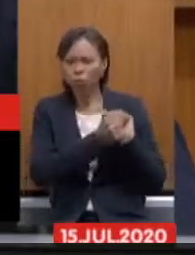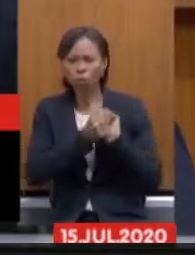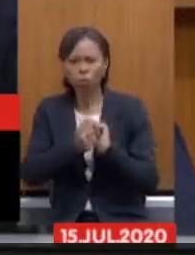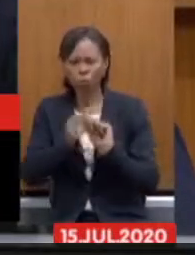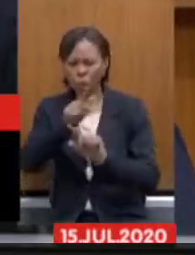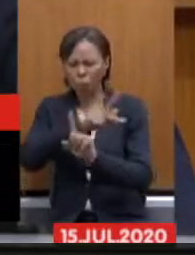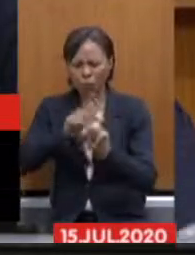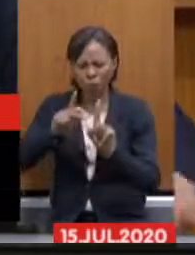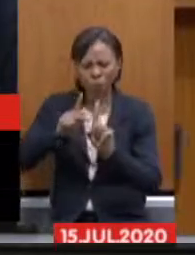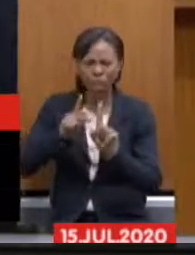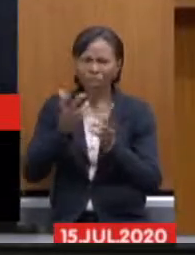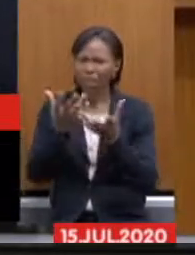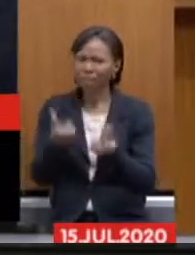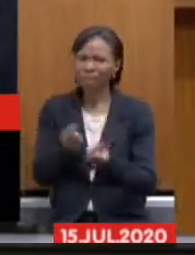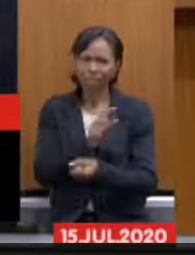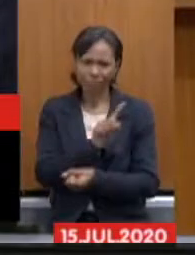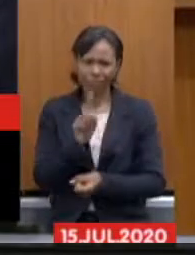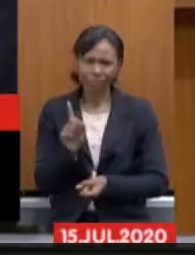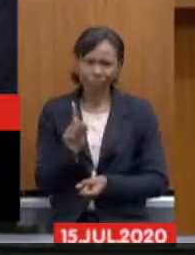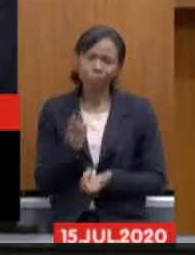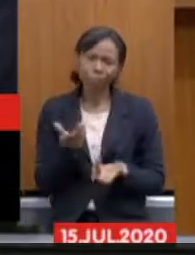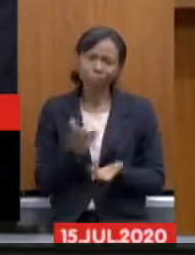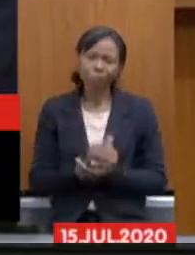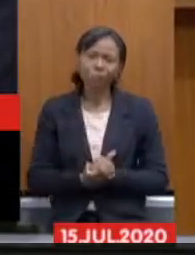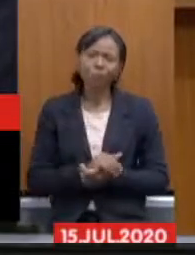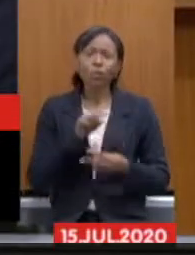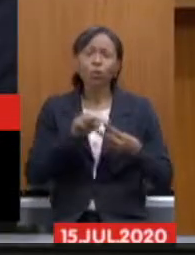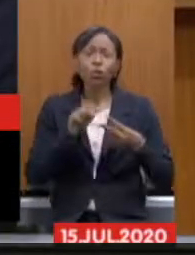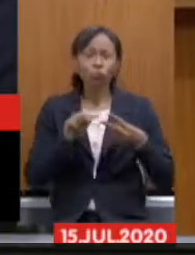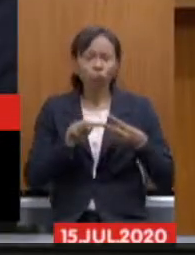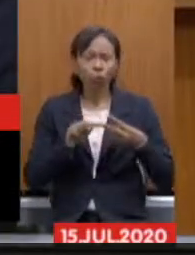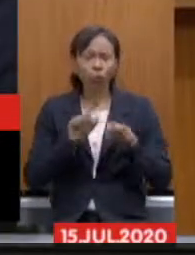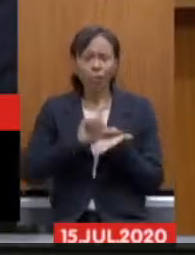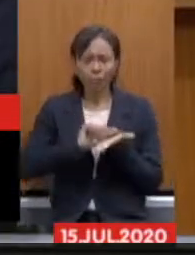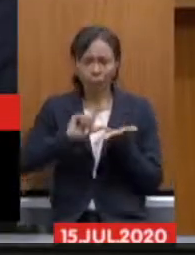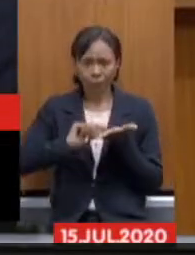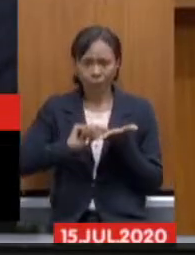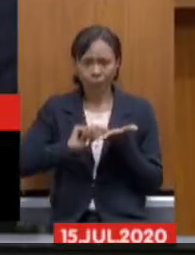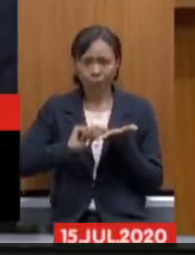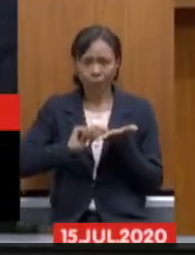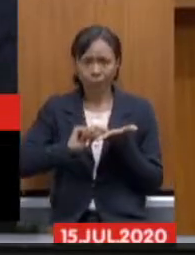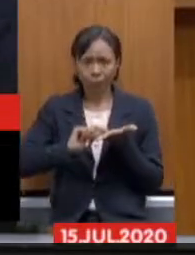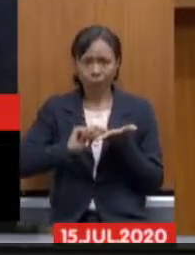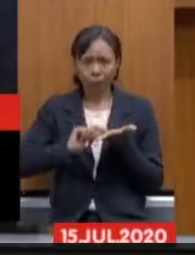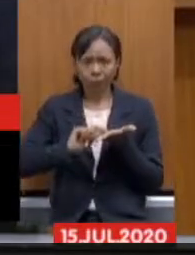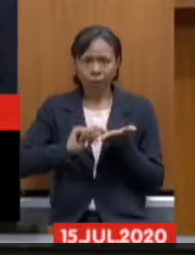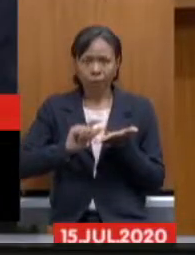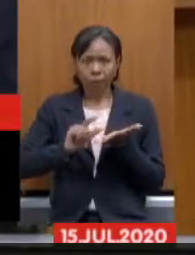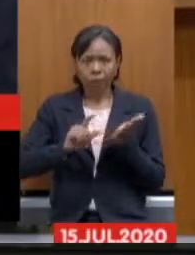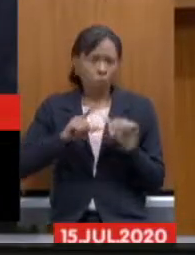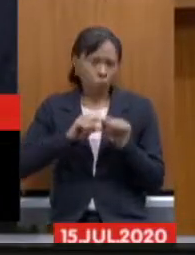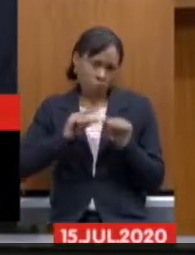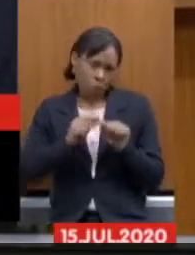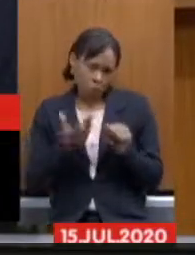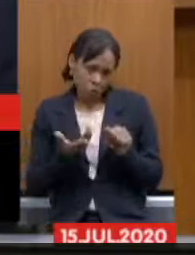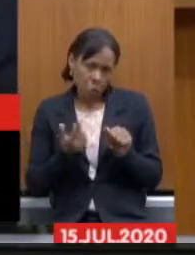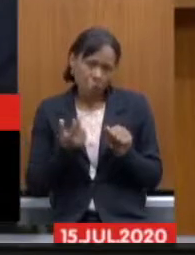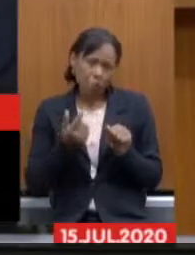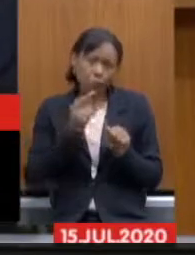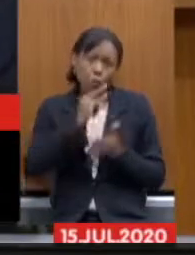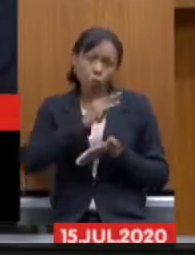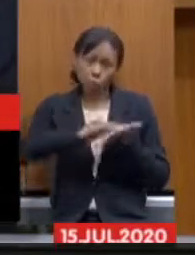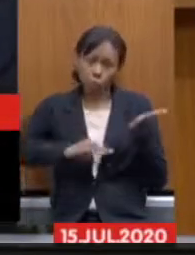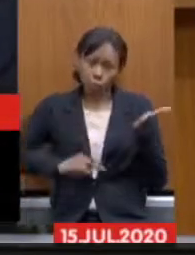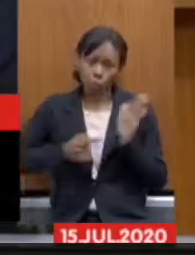projeto e aí eu queria só ler dois artigos aqui dessa nesse